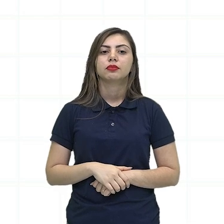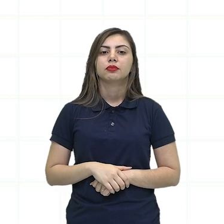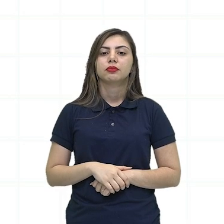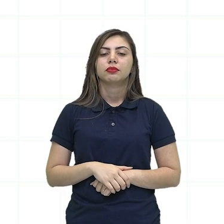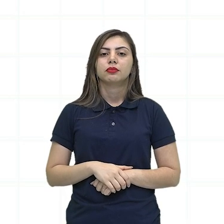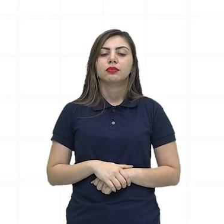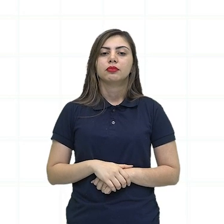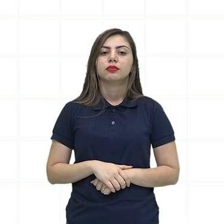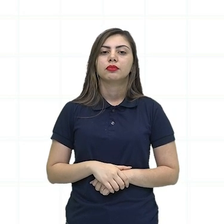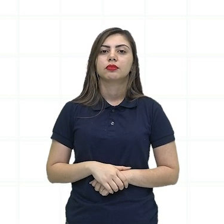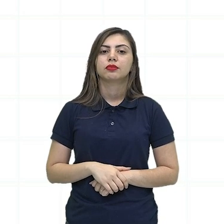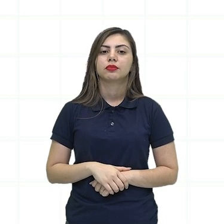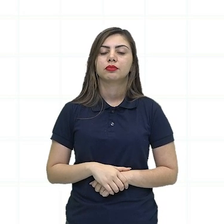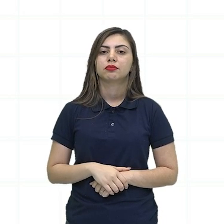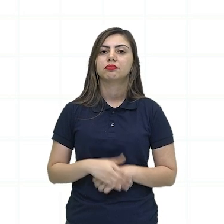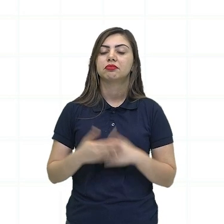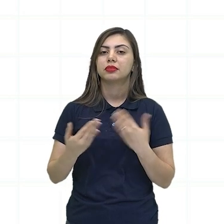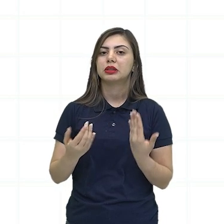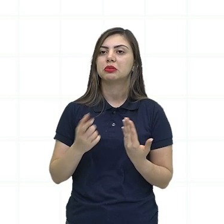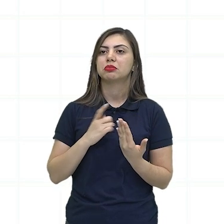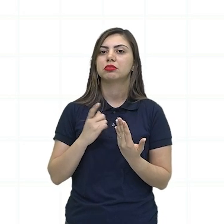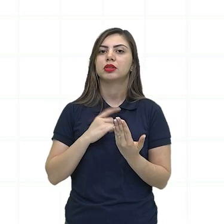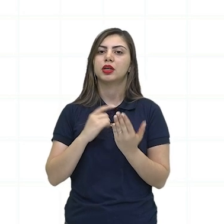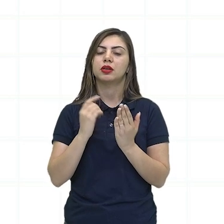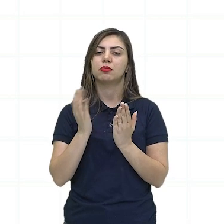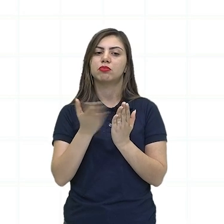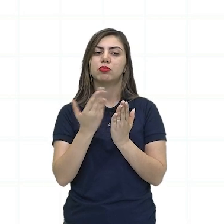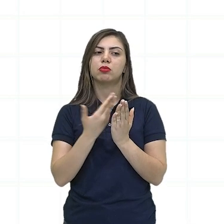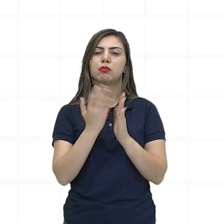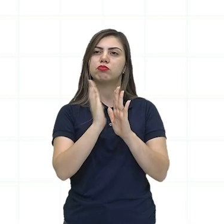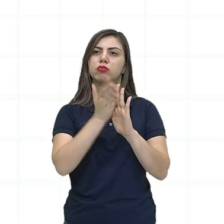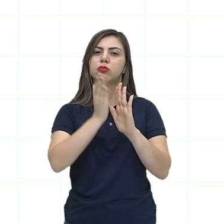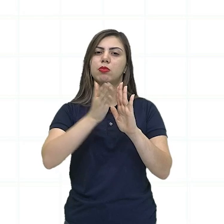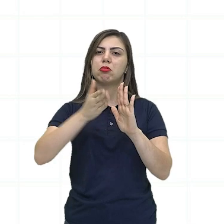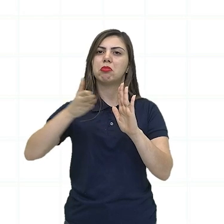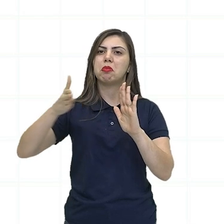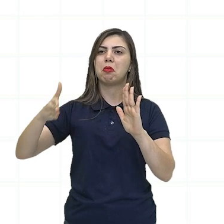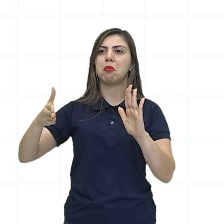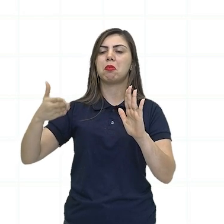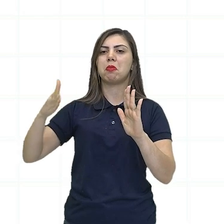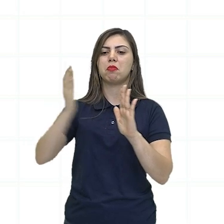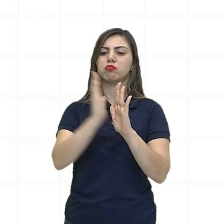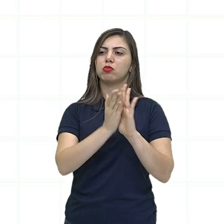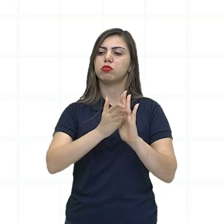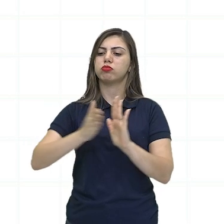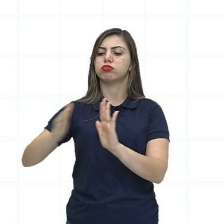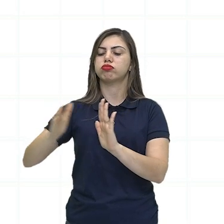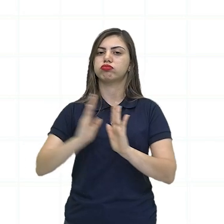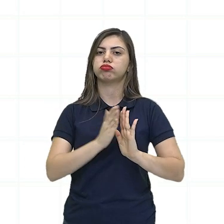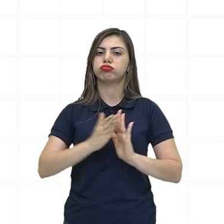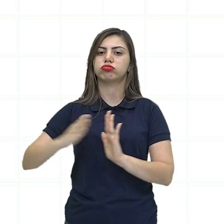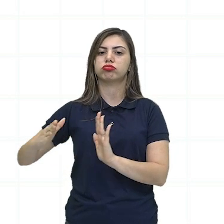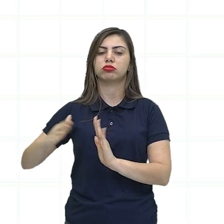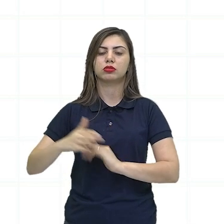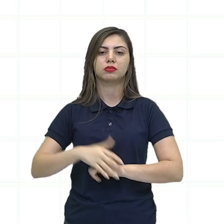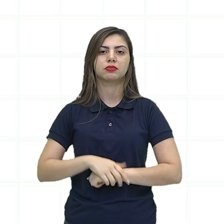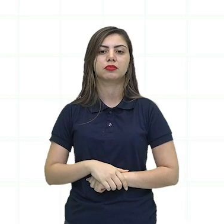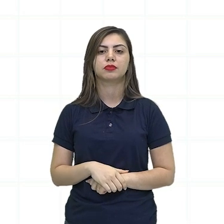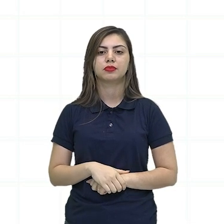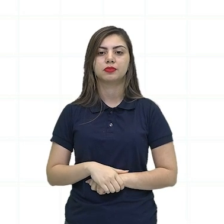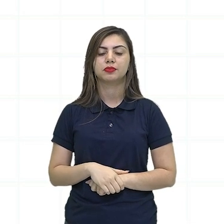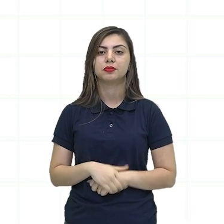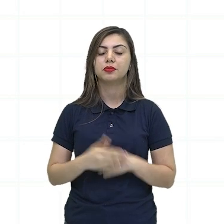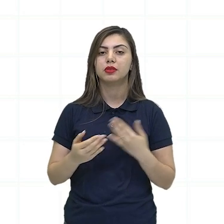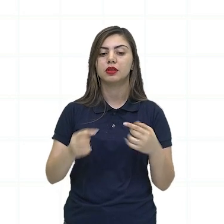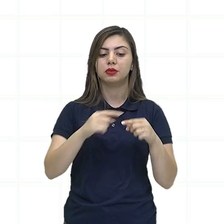of books. Com muitos livros. With lots of books. The classrooms, as salas